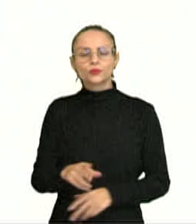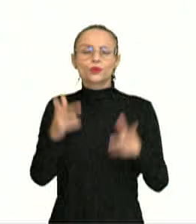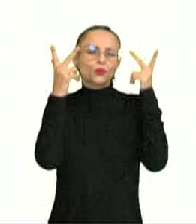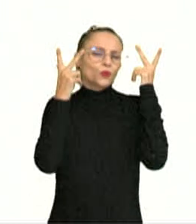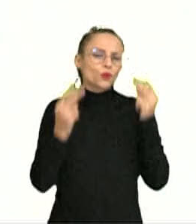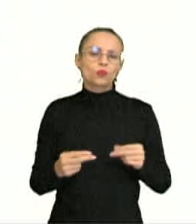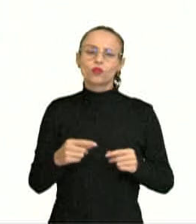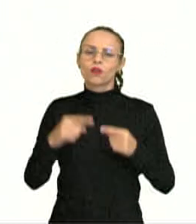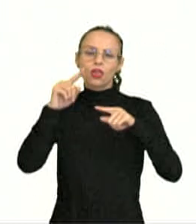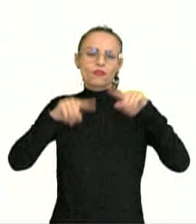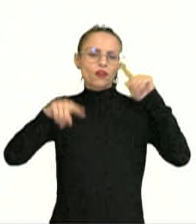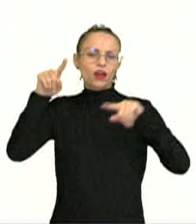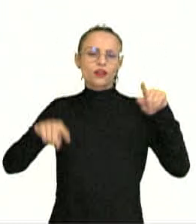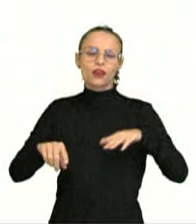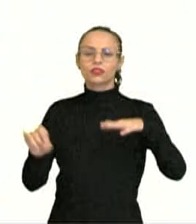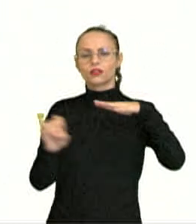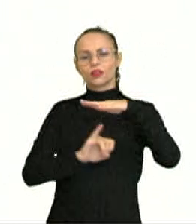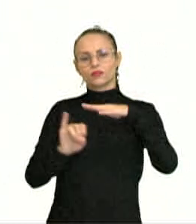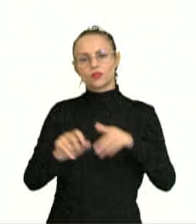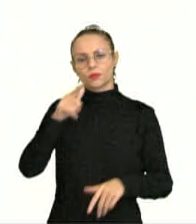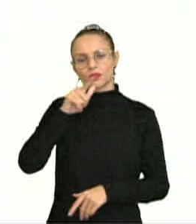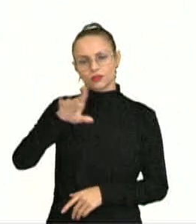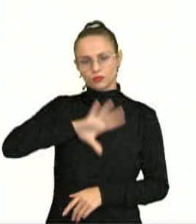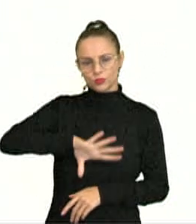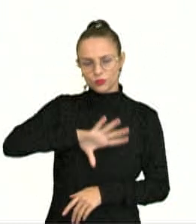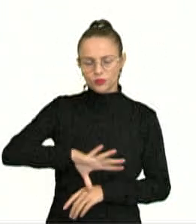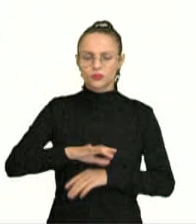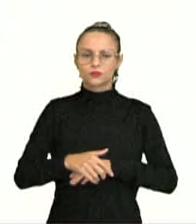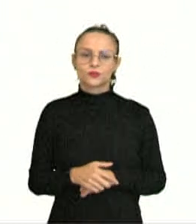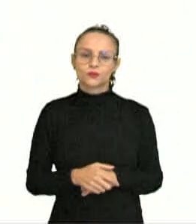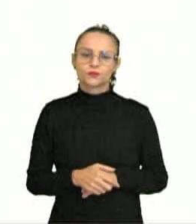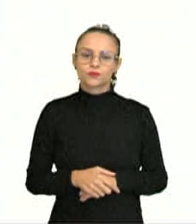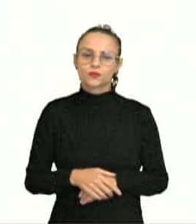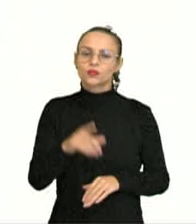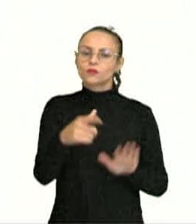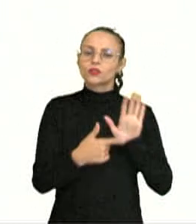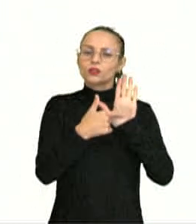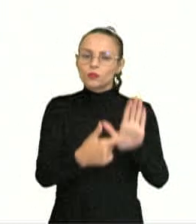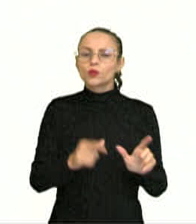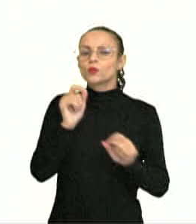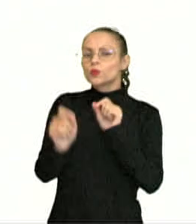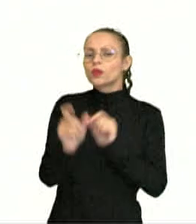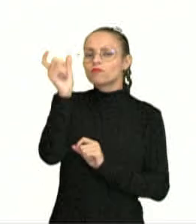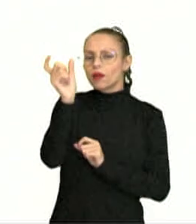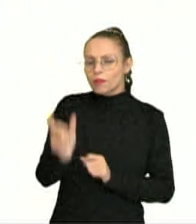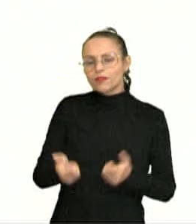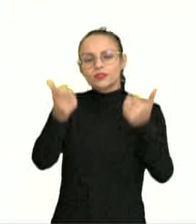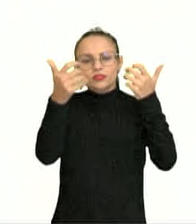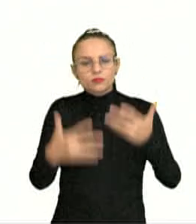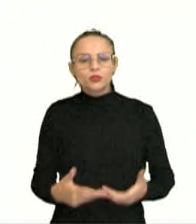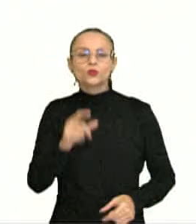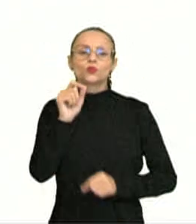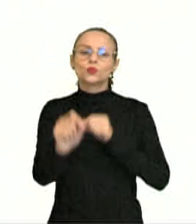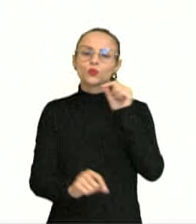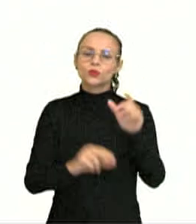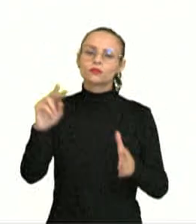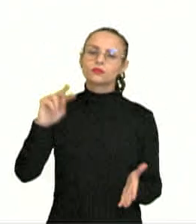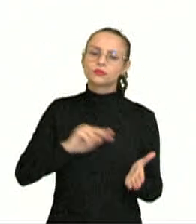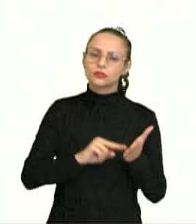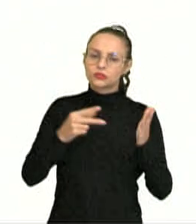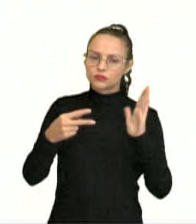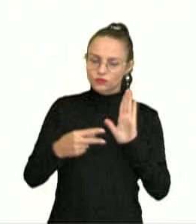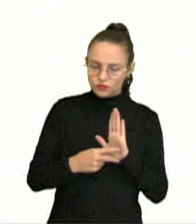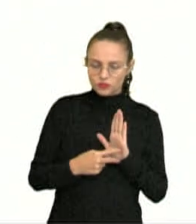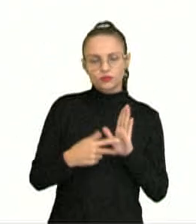comum da variedade coloquial da nossa língua. Destaque essas expressões e explique qual o efeito de